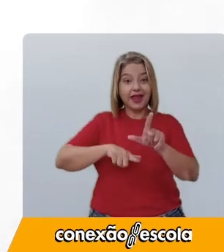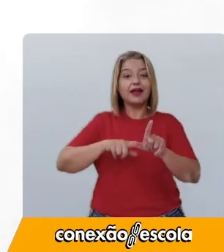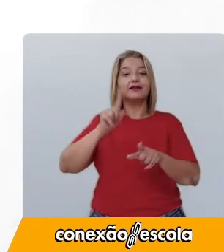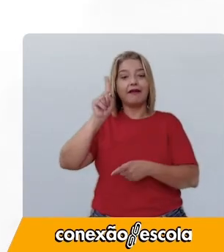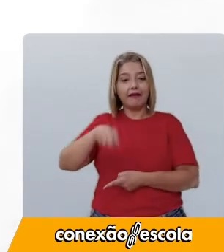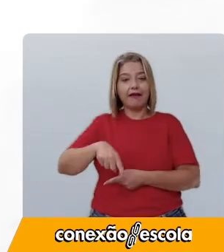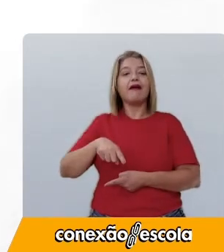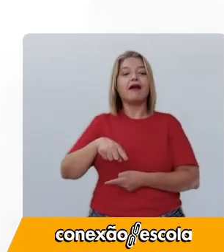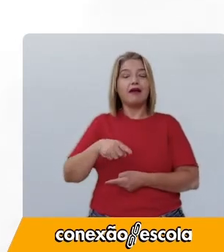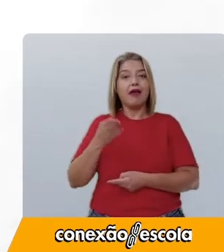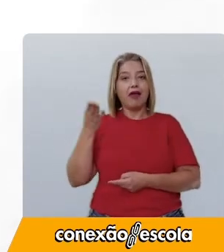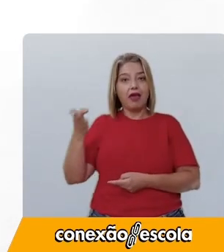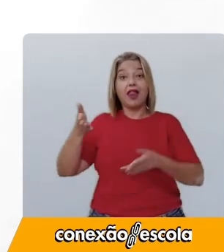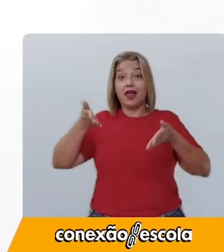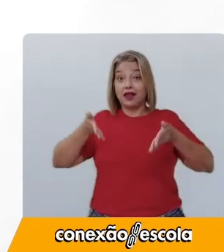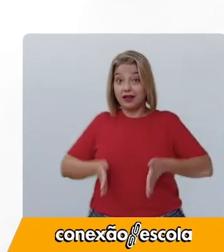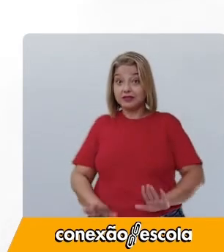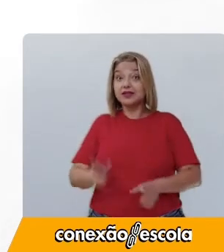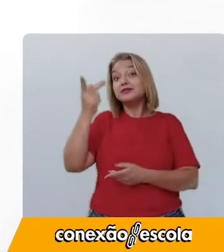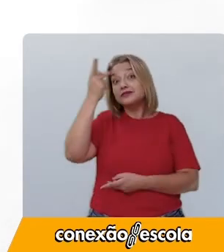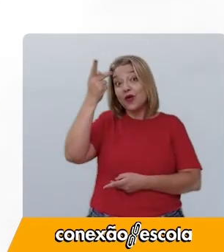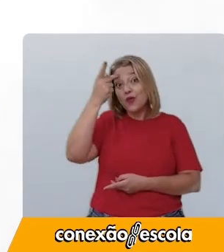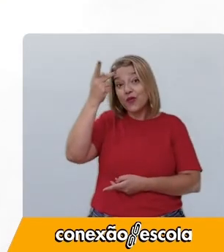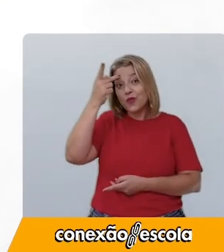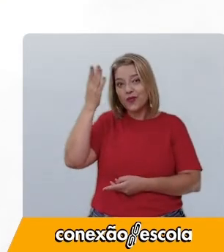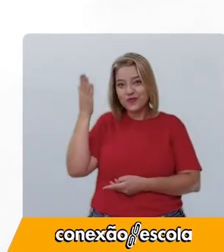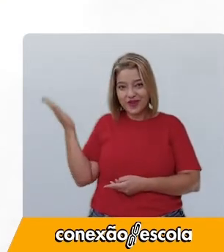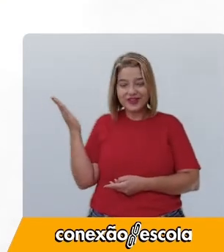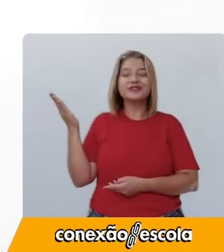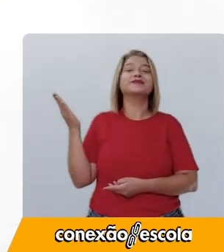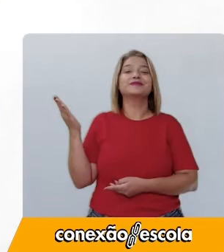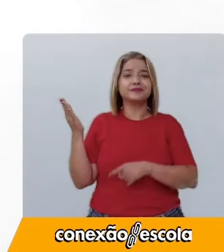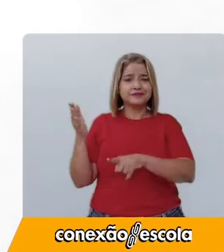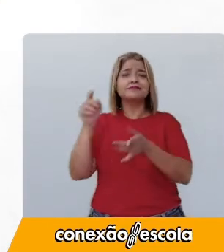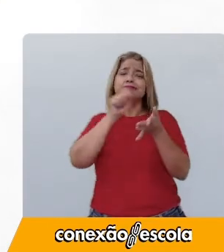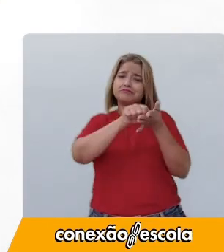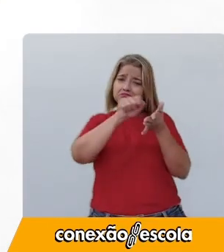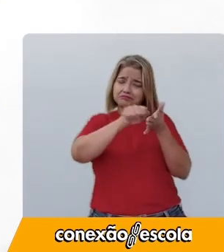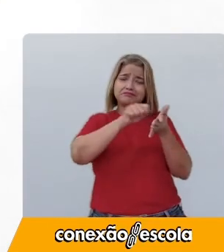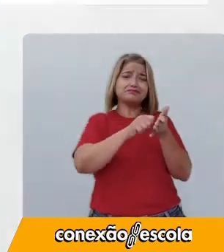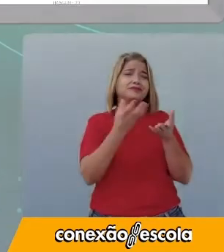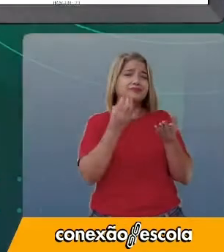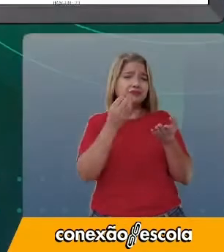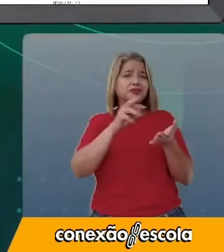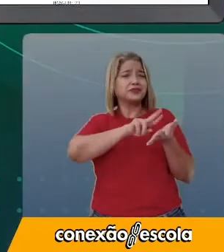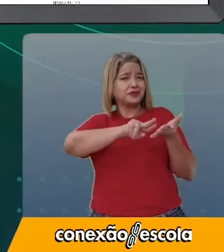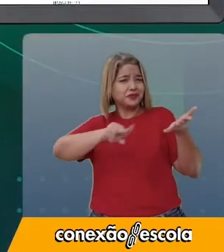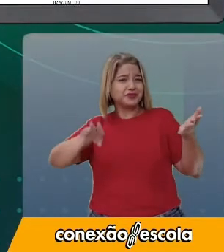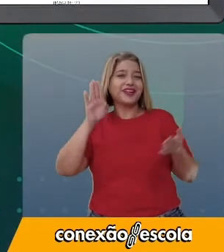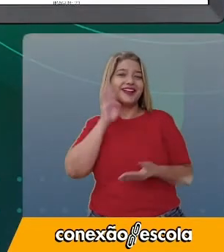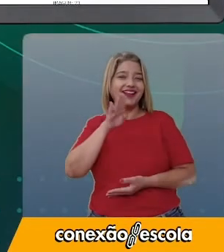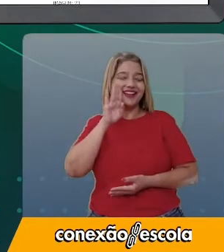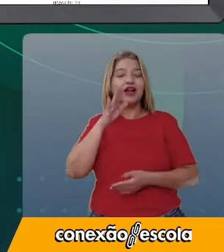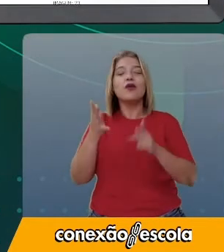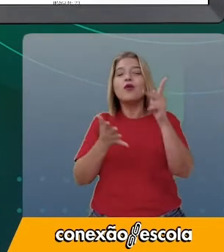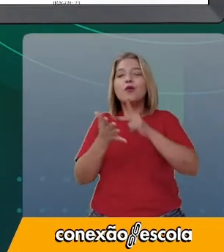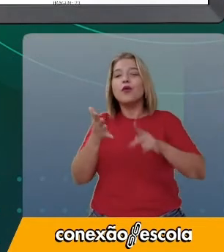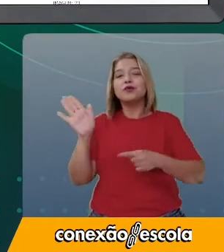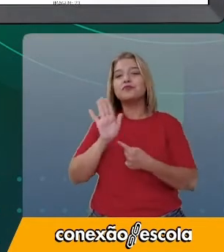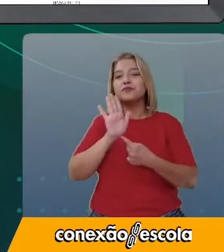é paulista. E ela ainda escreve muita coisa legal até hoje. E eu trouxe esse poema,